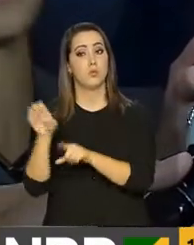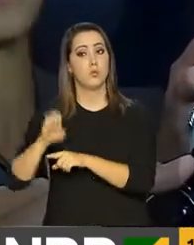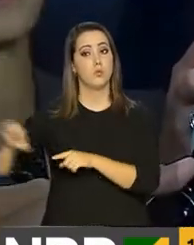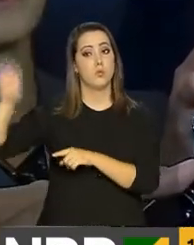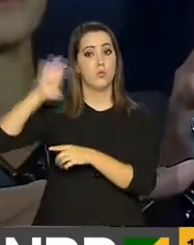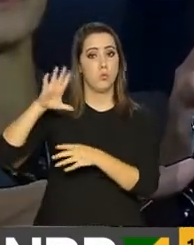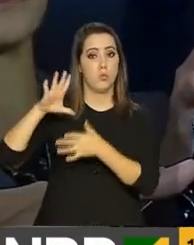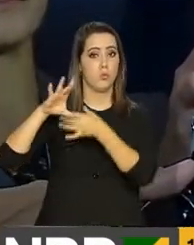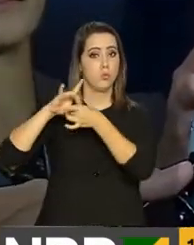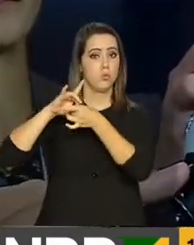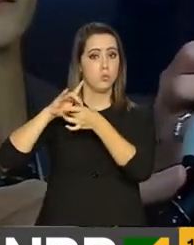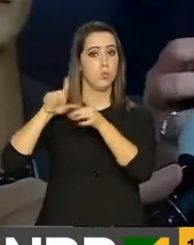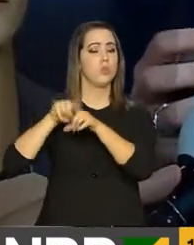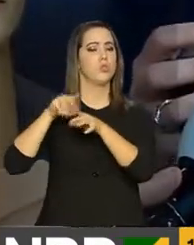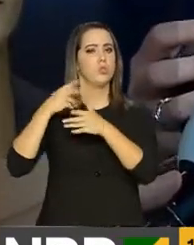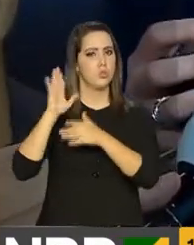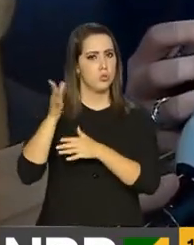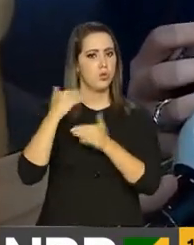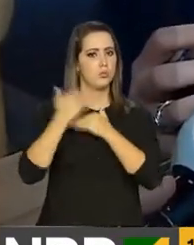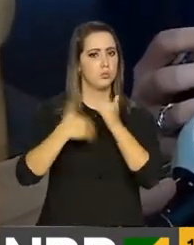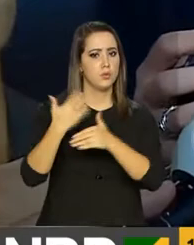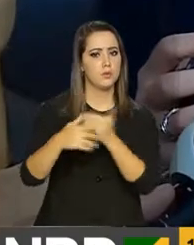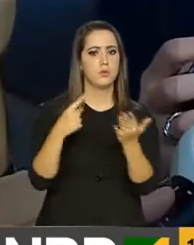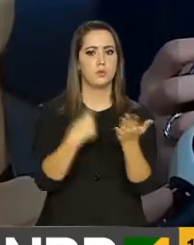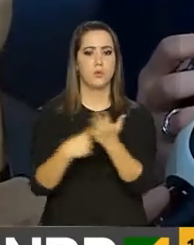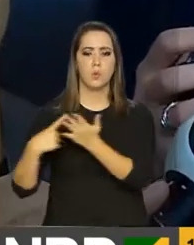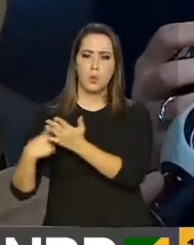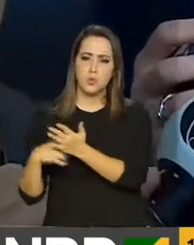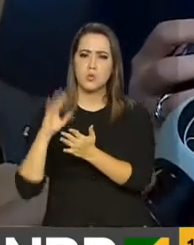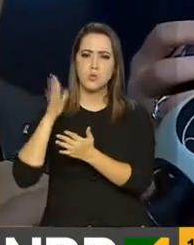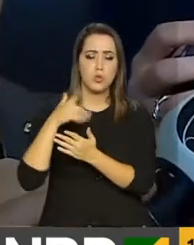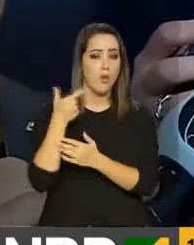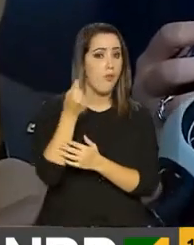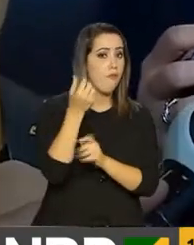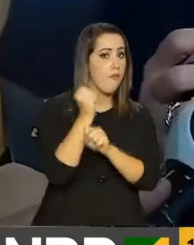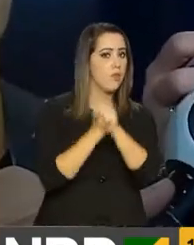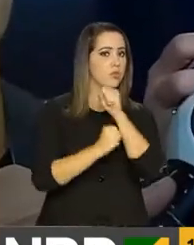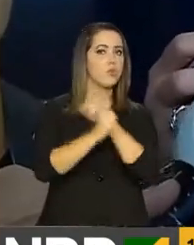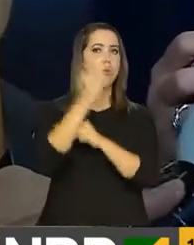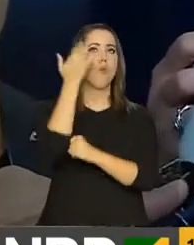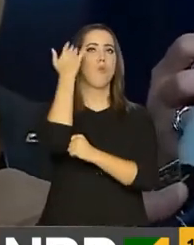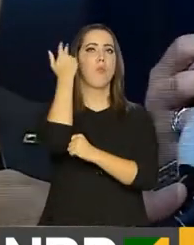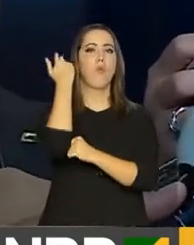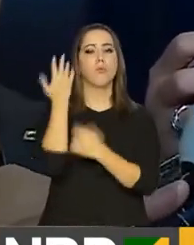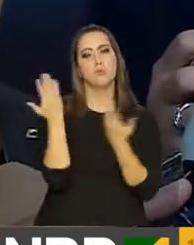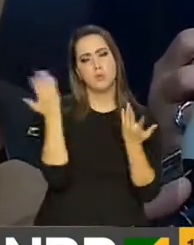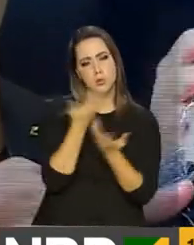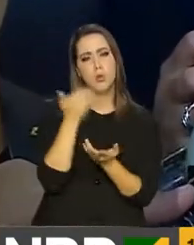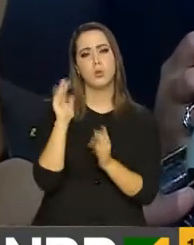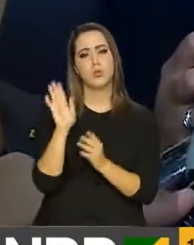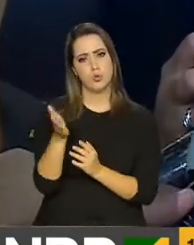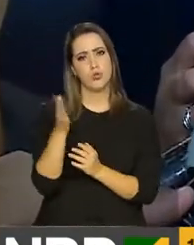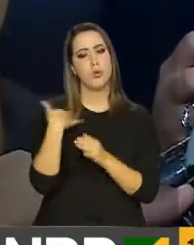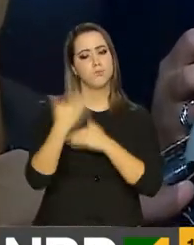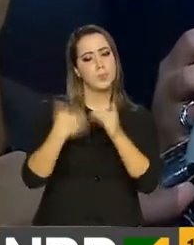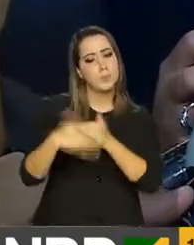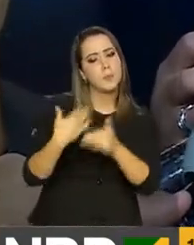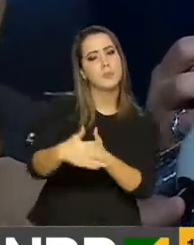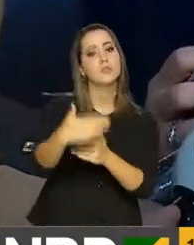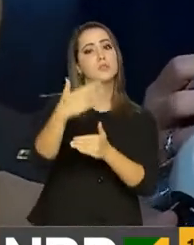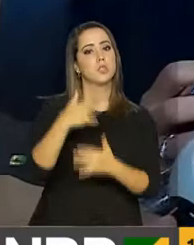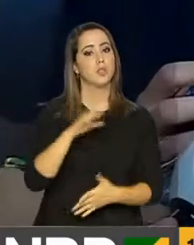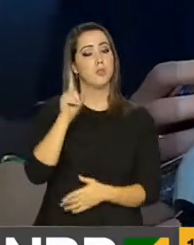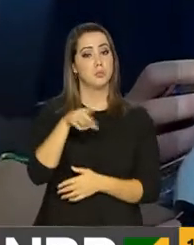Vocês sabem que essa tentativa de fazer o acordo data de mais de 20 anos. E avançou, volto a dizer, muito nesses últimos dias. É muito